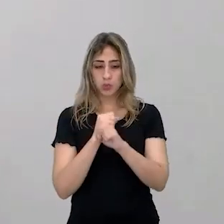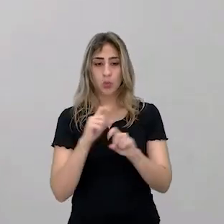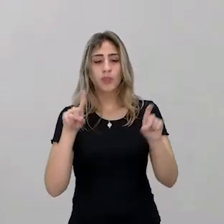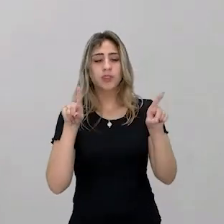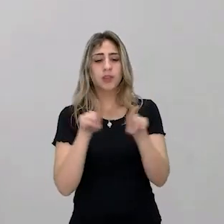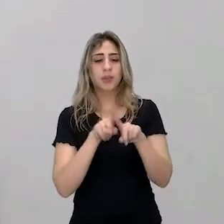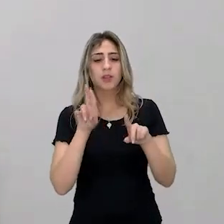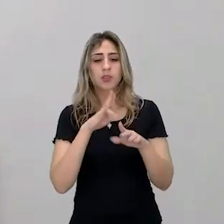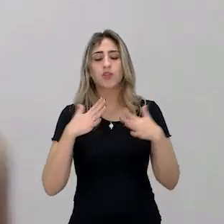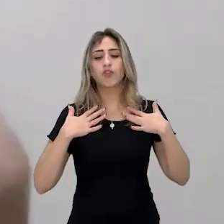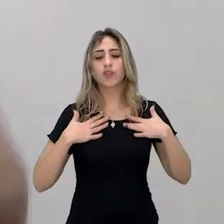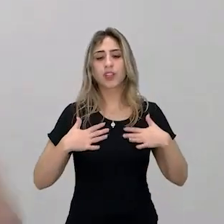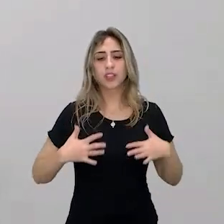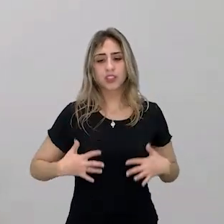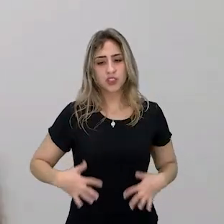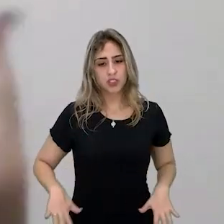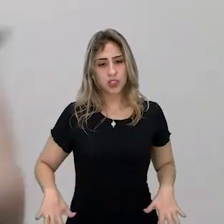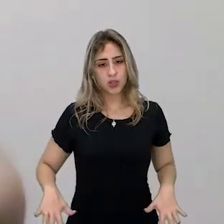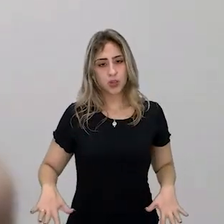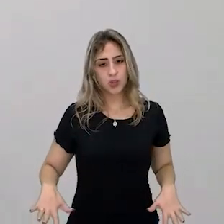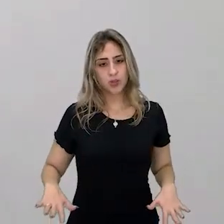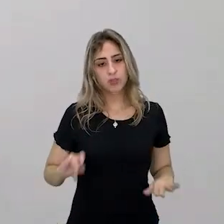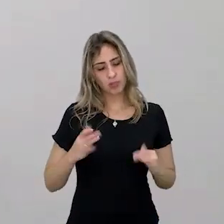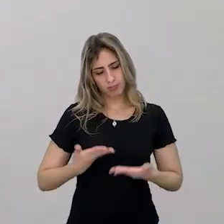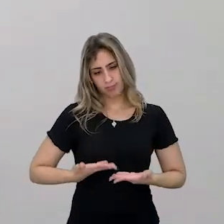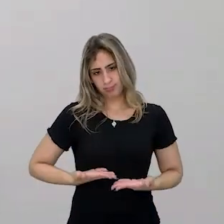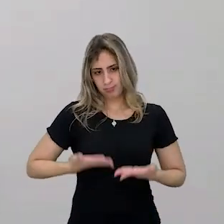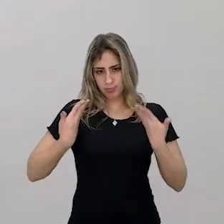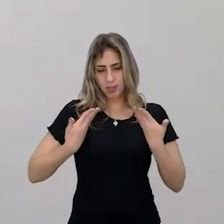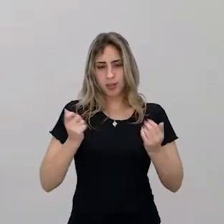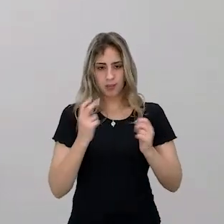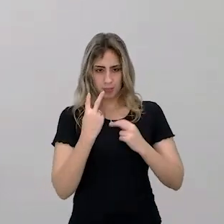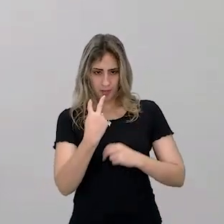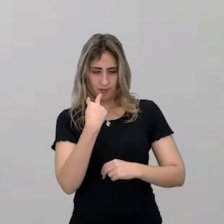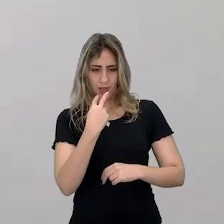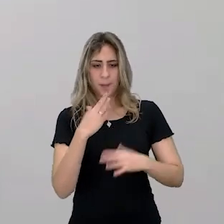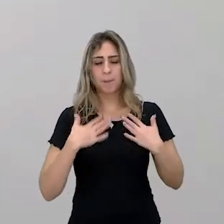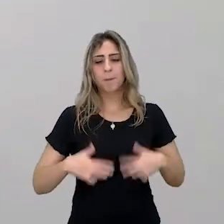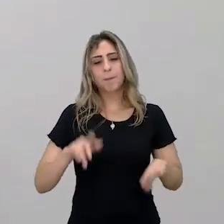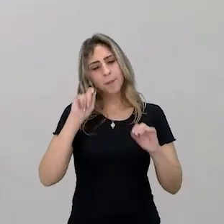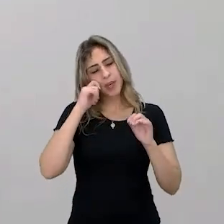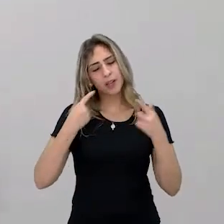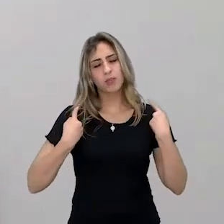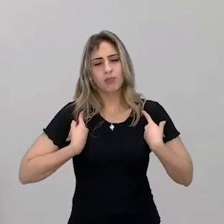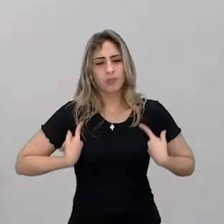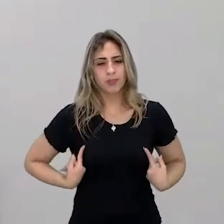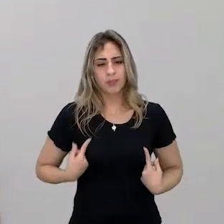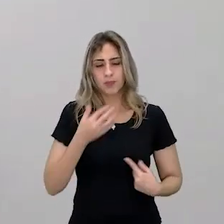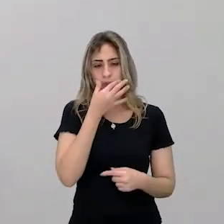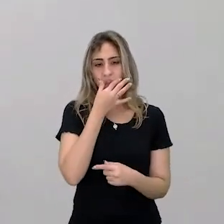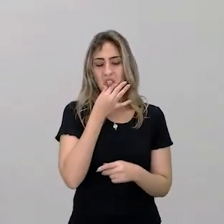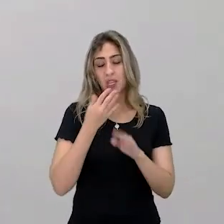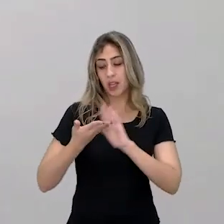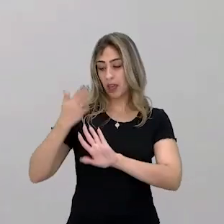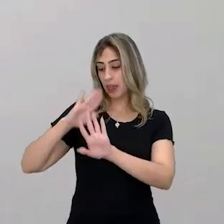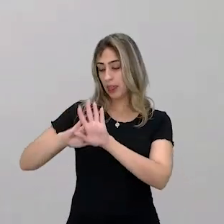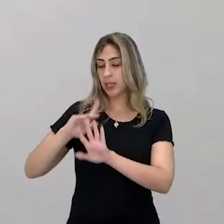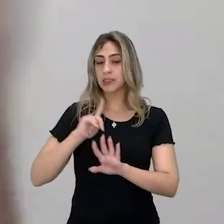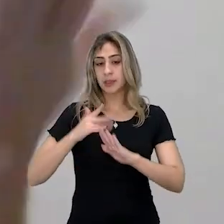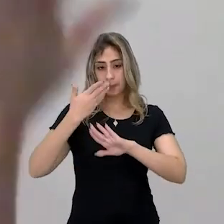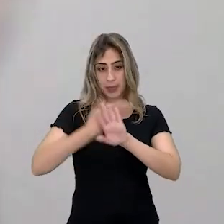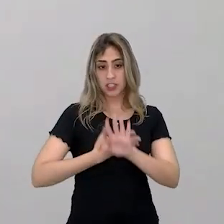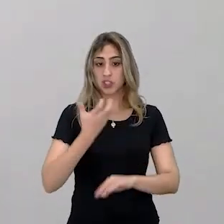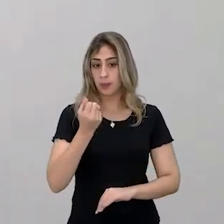estou vestindo um vestido, mas só dá para ver a parte de cima, um vestido preto de alças, e atrás de mim tem uma parede